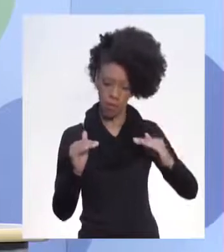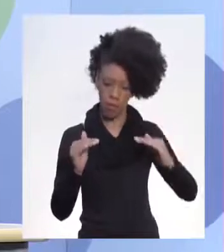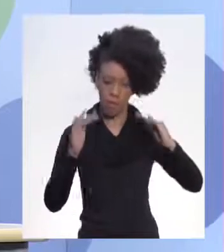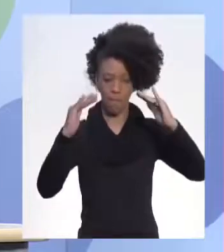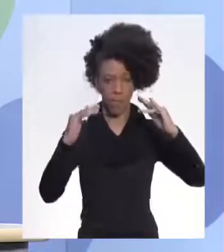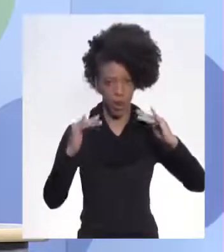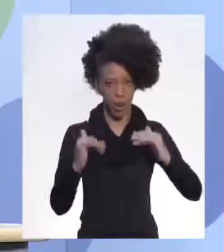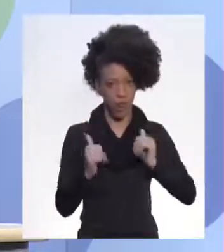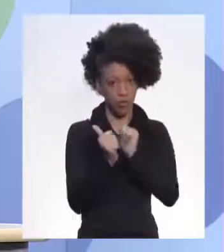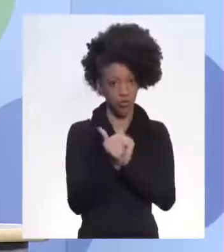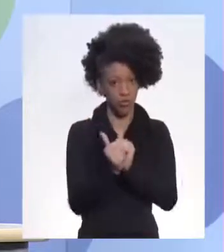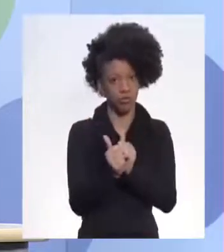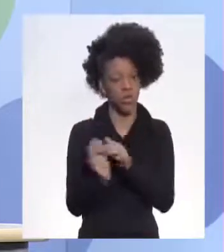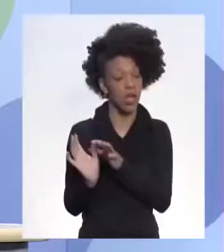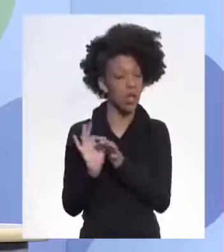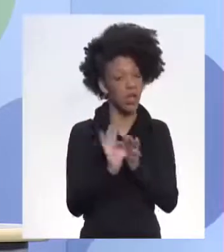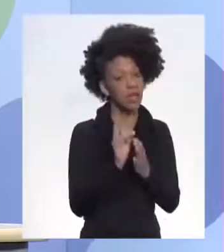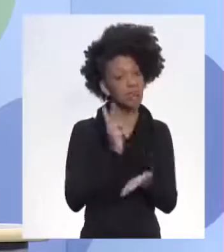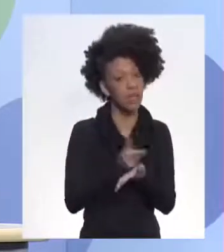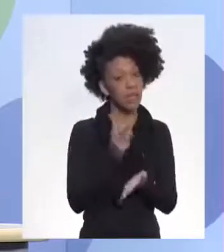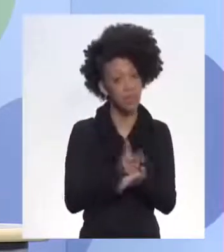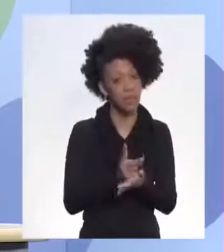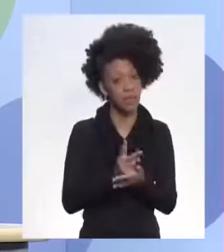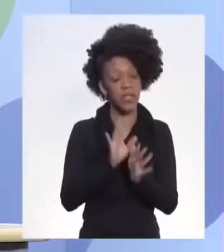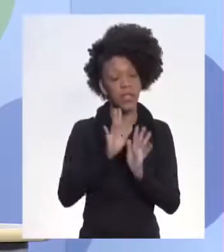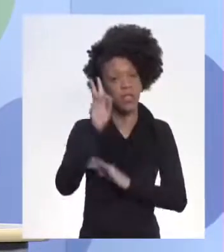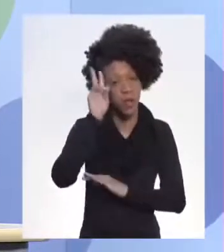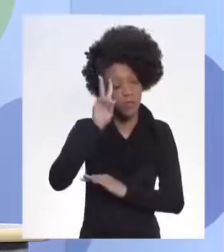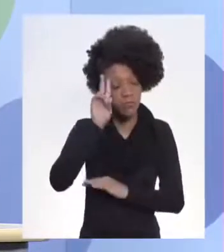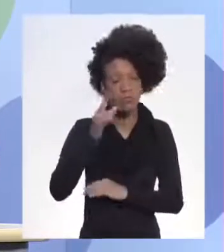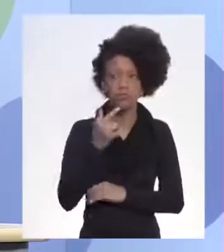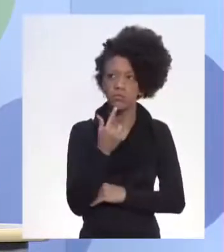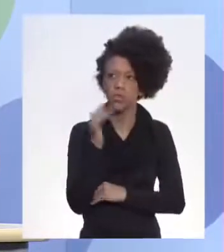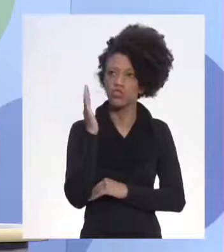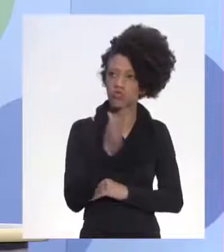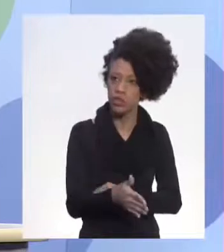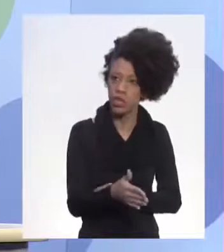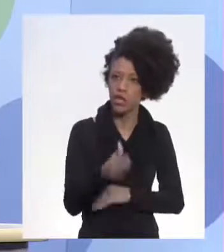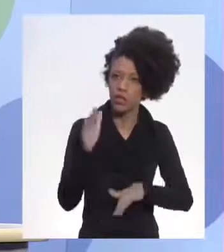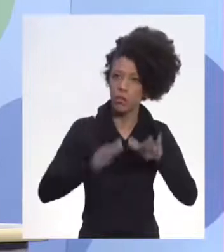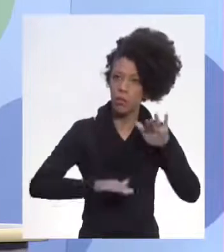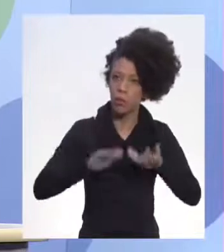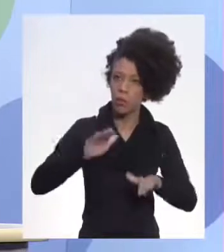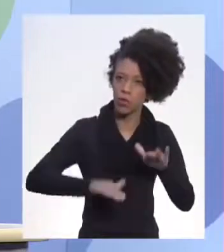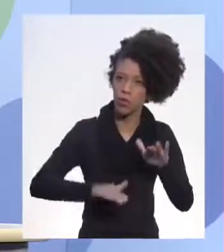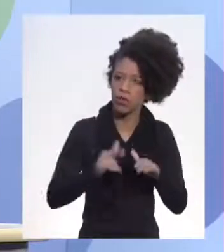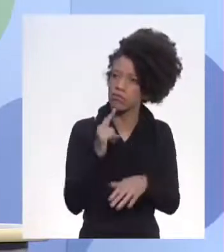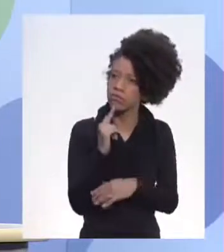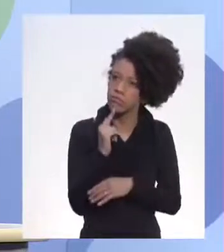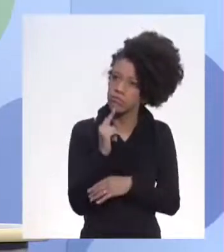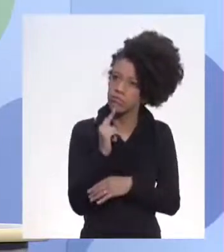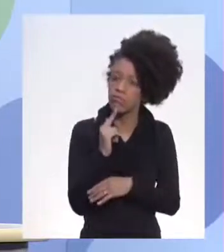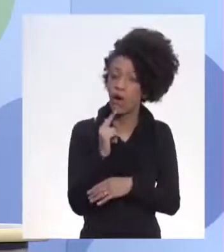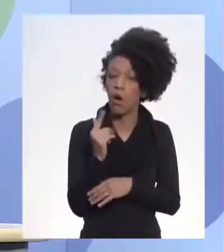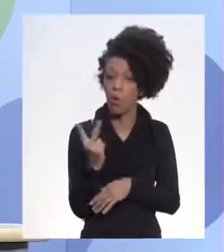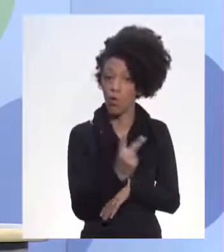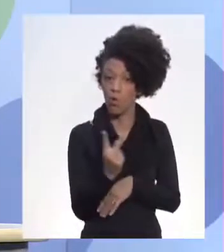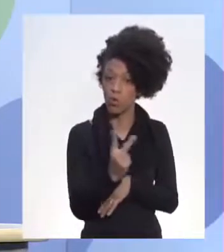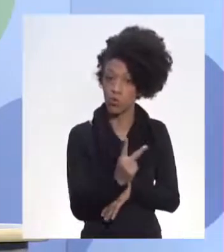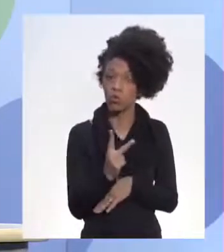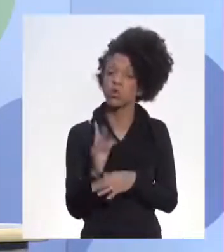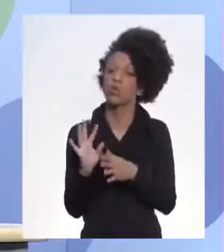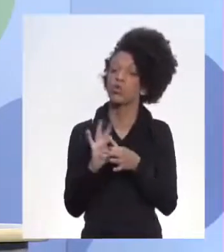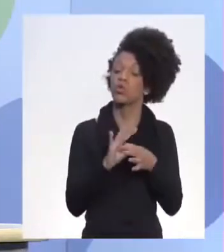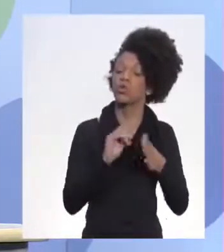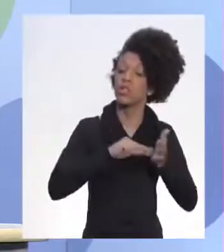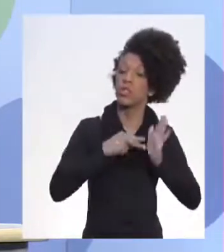que diminuir. A relação é sempre essa. Então, lembrei, diretamente proporcional, ambos estão no mesmo